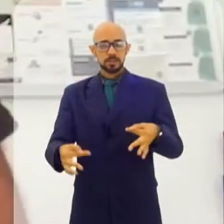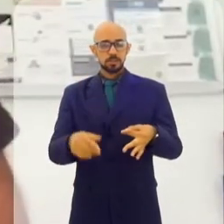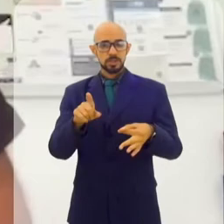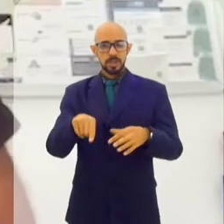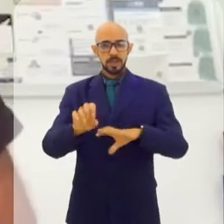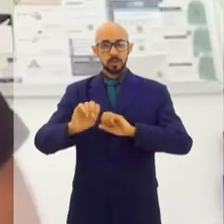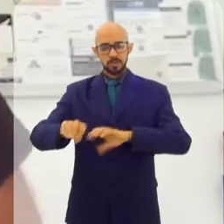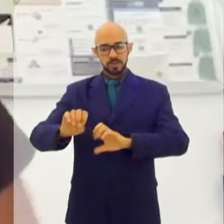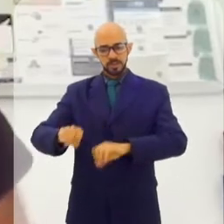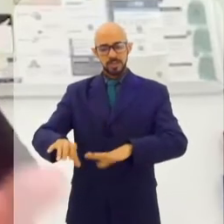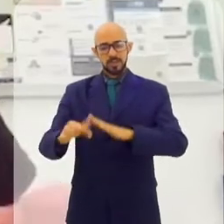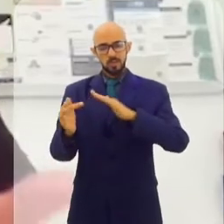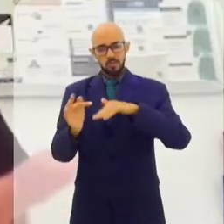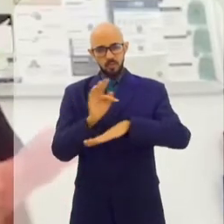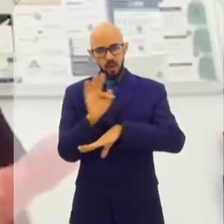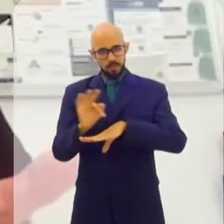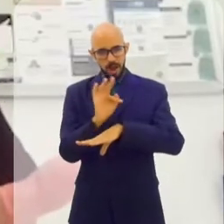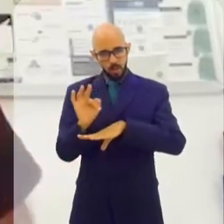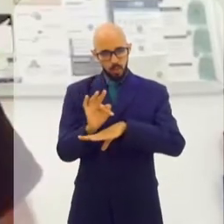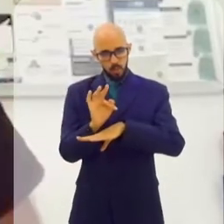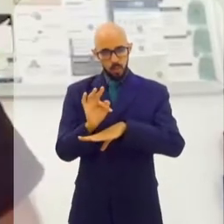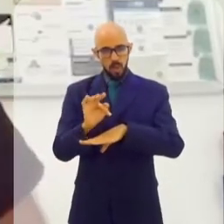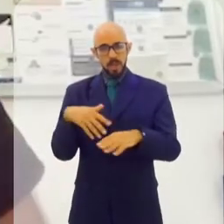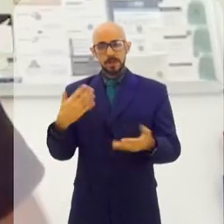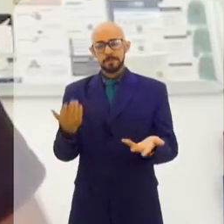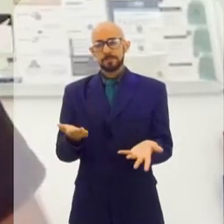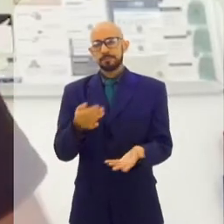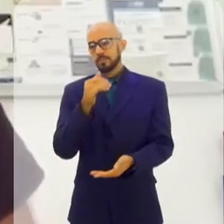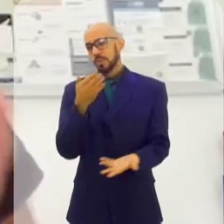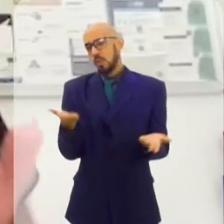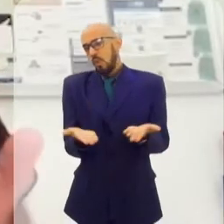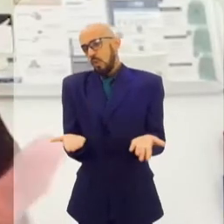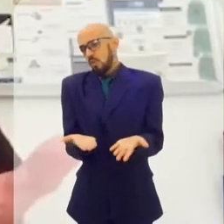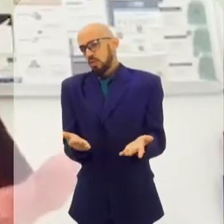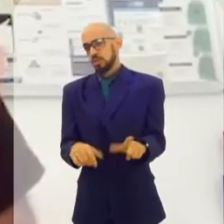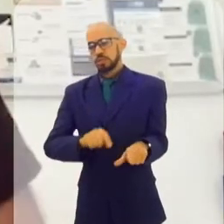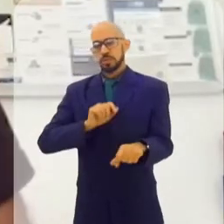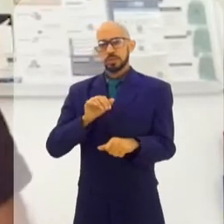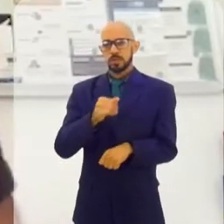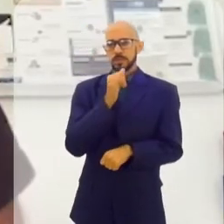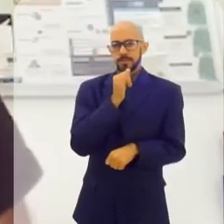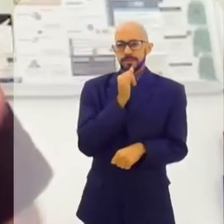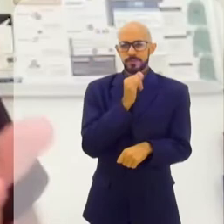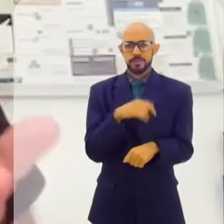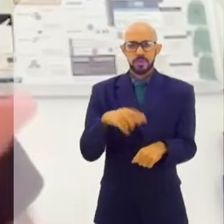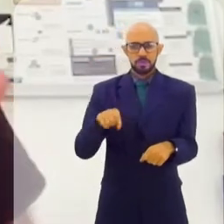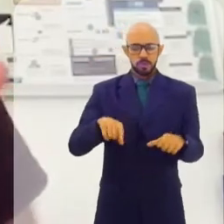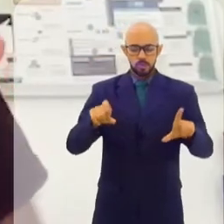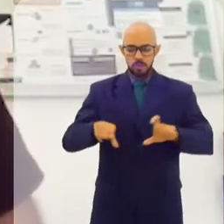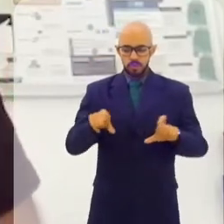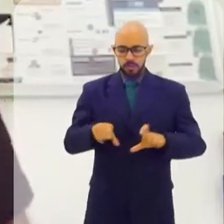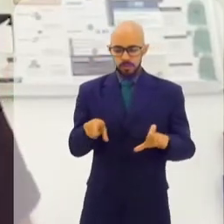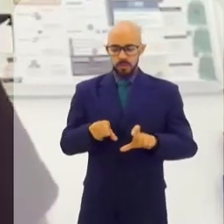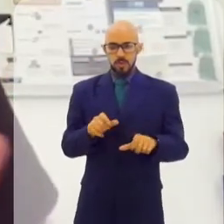ensino formal, né? E hoje, com todas as questões de